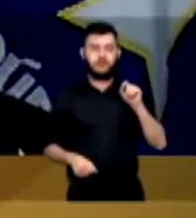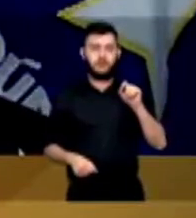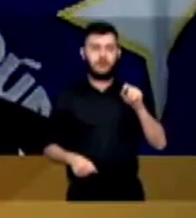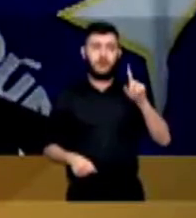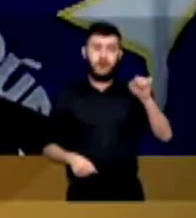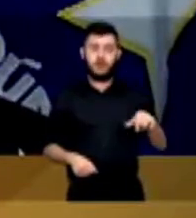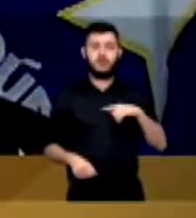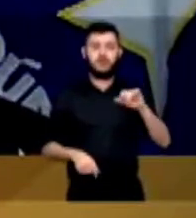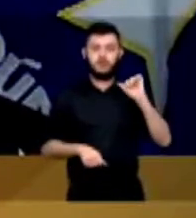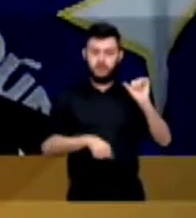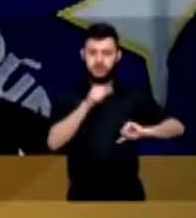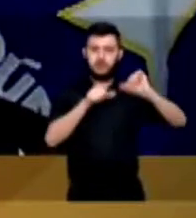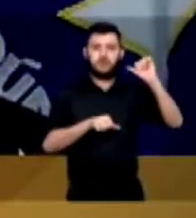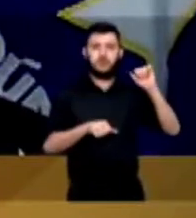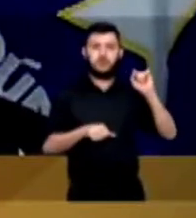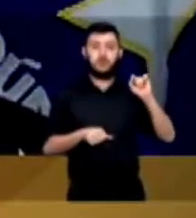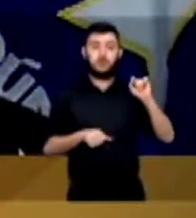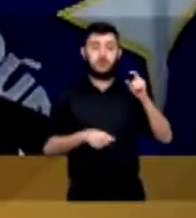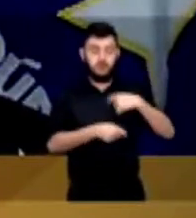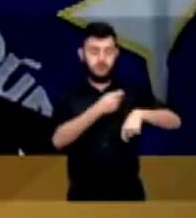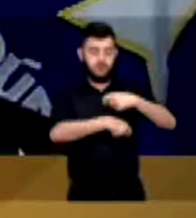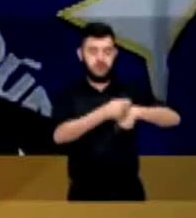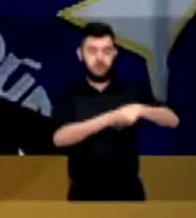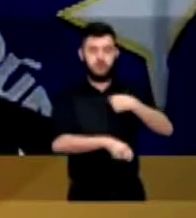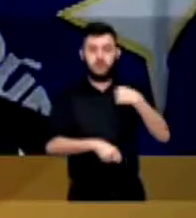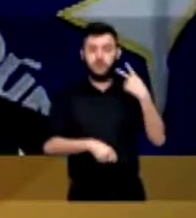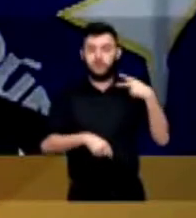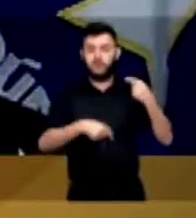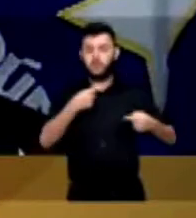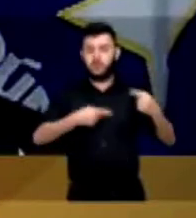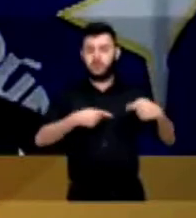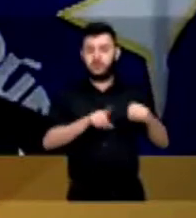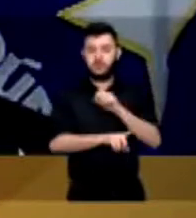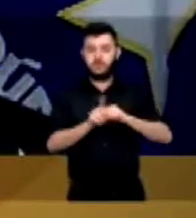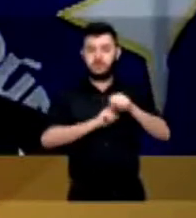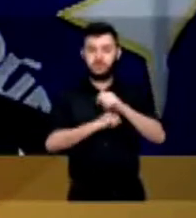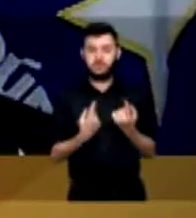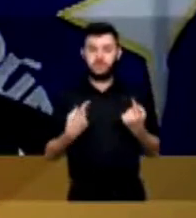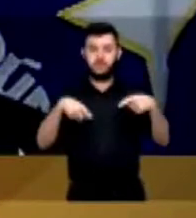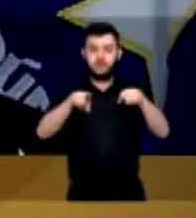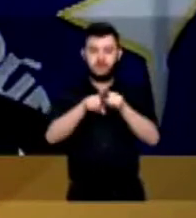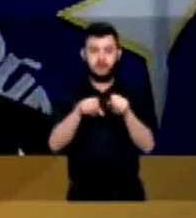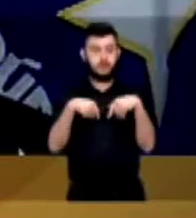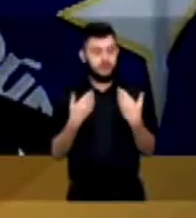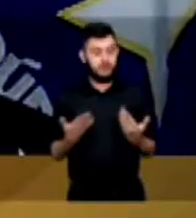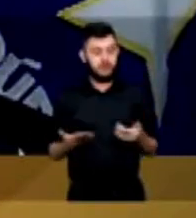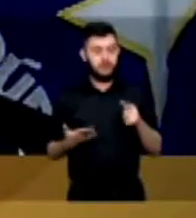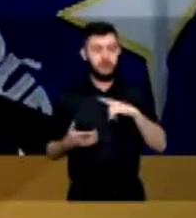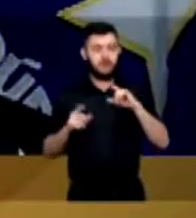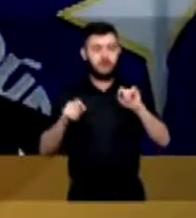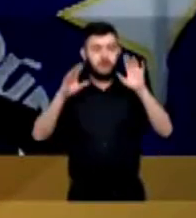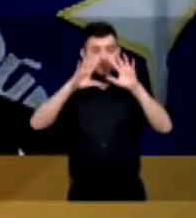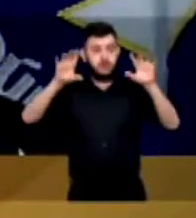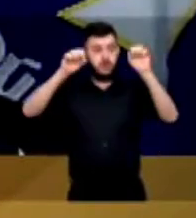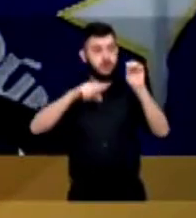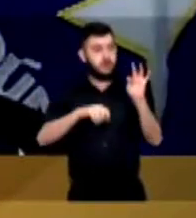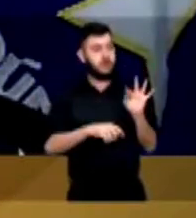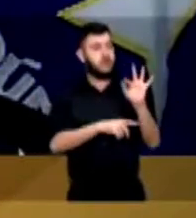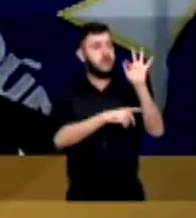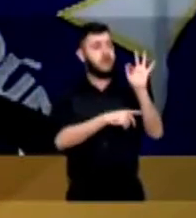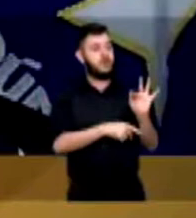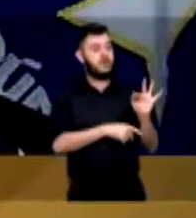uma alteração na conjuntura econômica, política e social. Este Supremo Tribunal